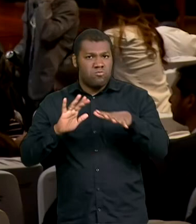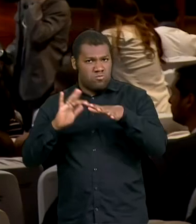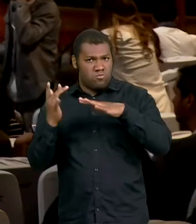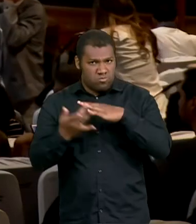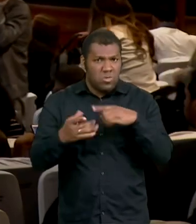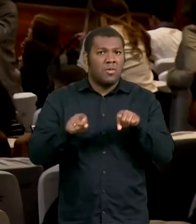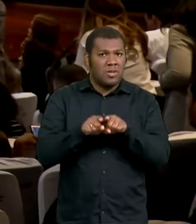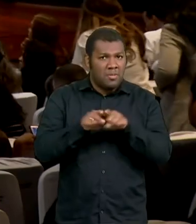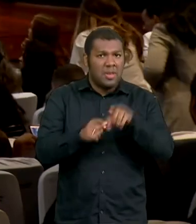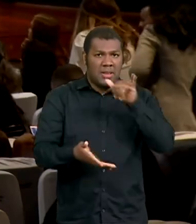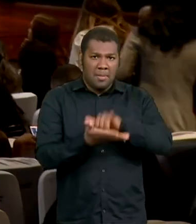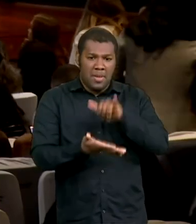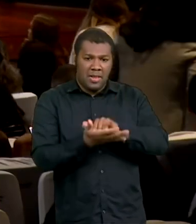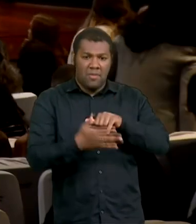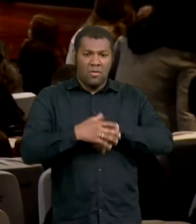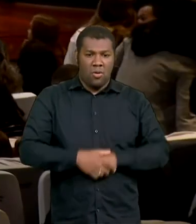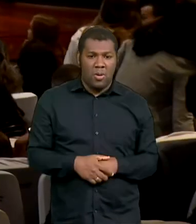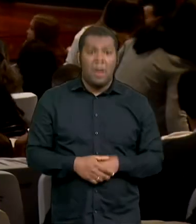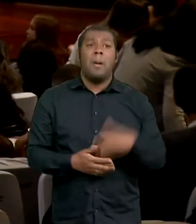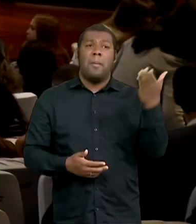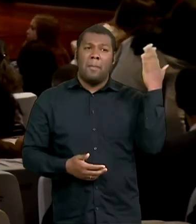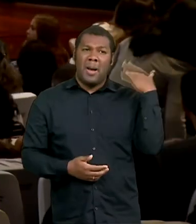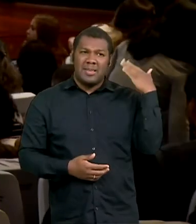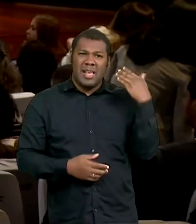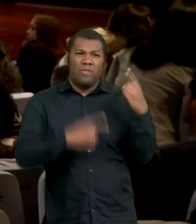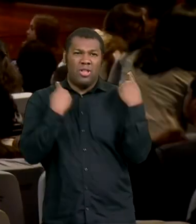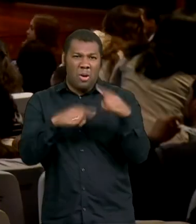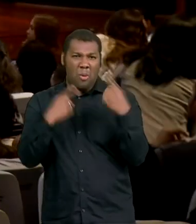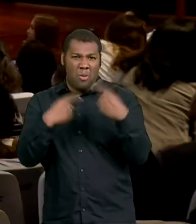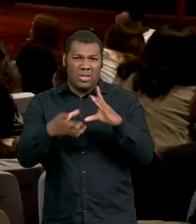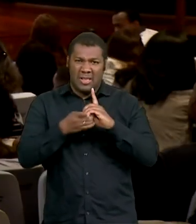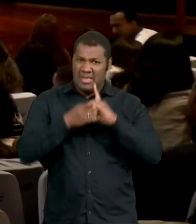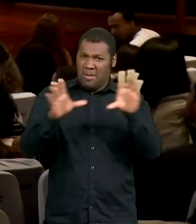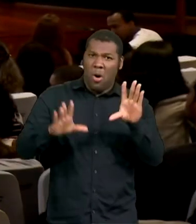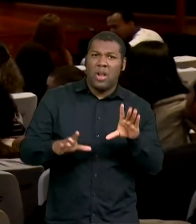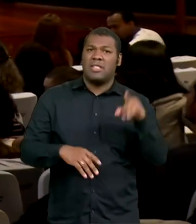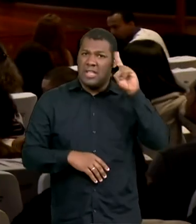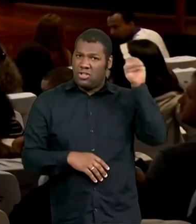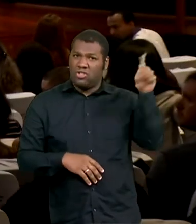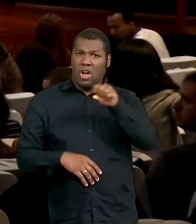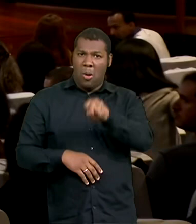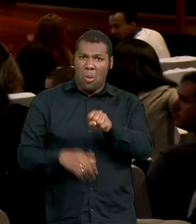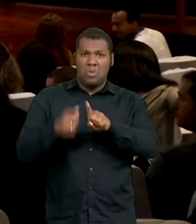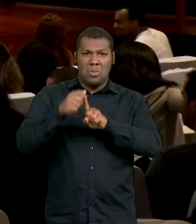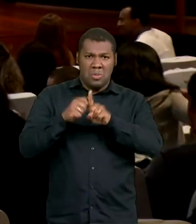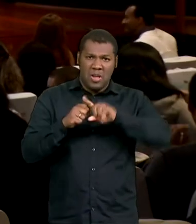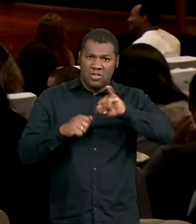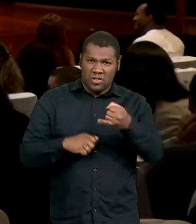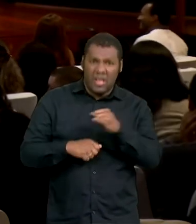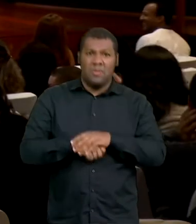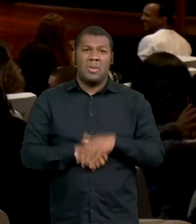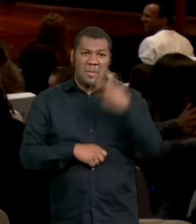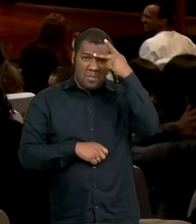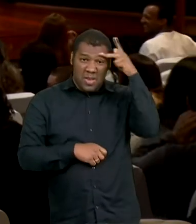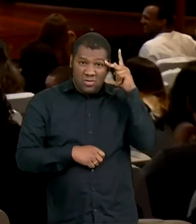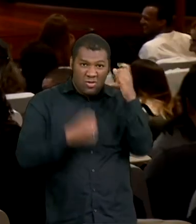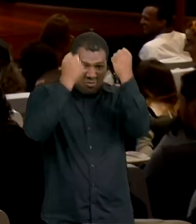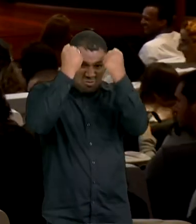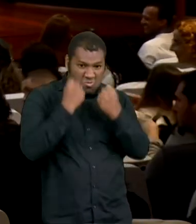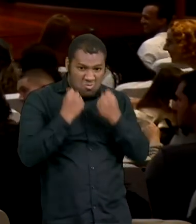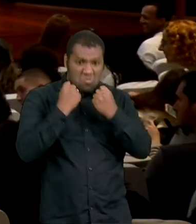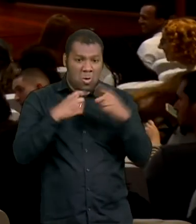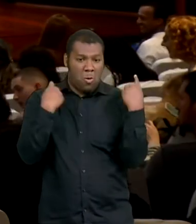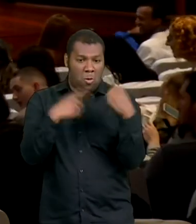sociais ganhou força depois dos ataques à democracia em Brasília no dia 8 de janeiro, com as invasões às sedes dos três